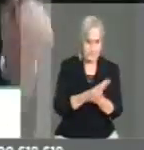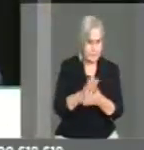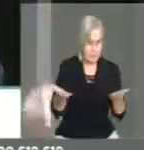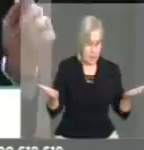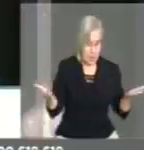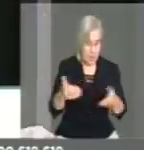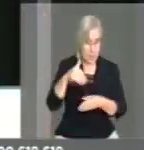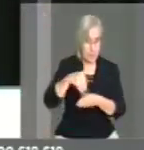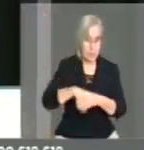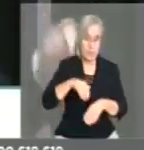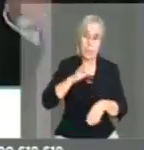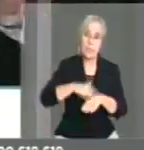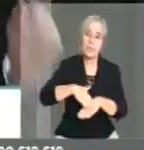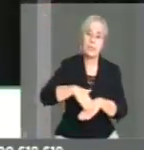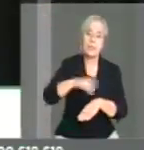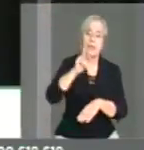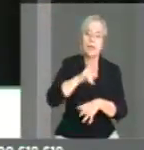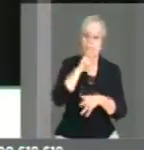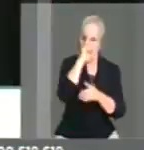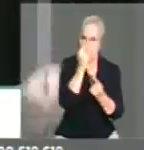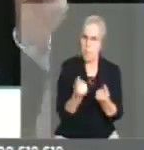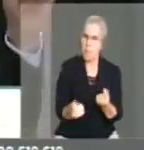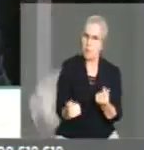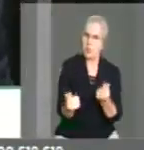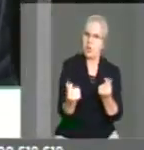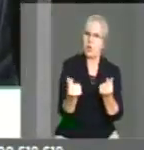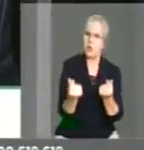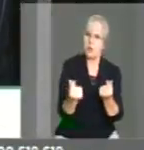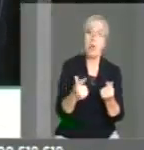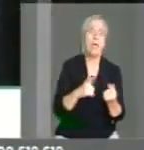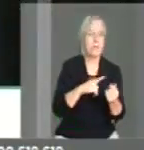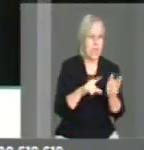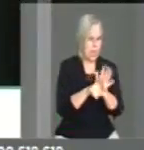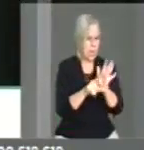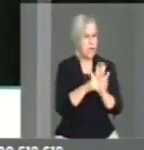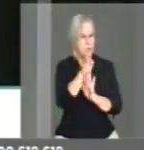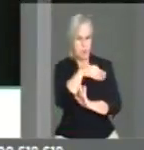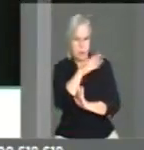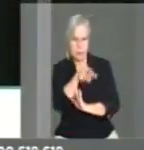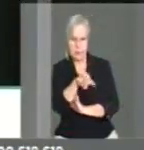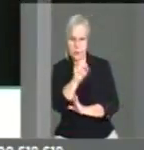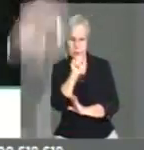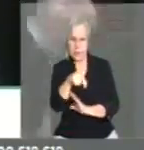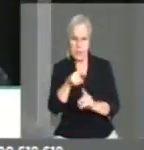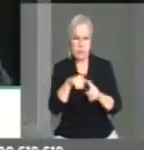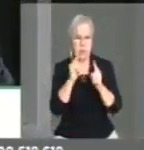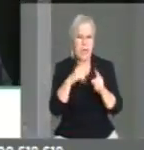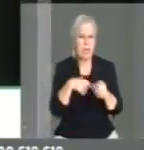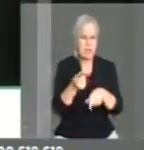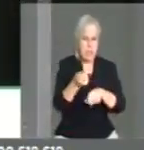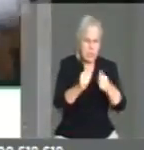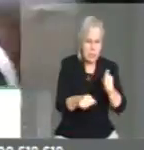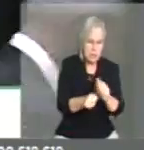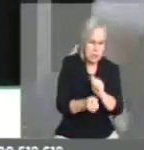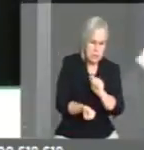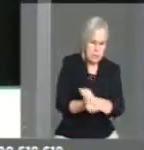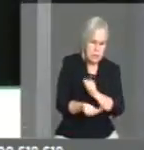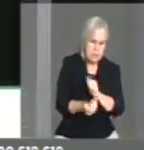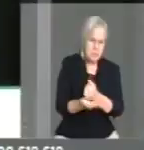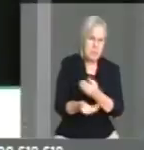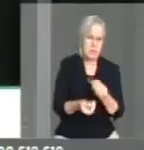o que imperou muito foi o poder econômico, que, embora proibido pela decisão do Supremo, são acertadas, mas pela metade do